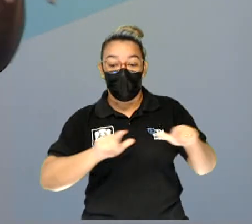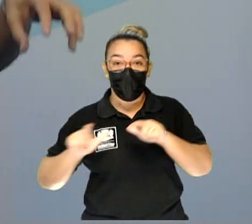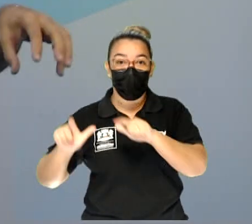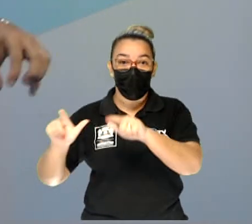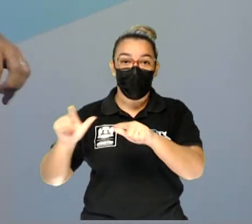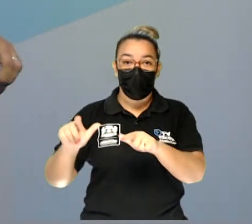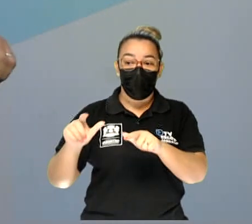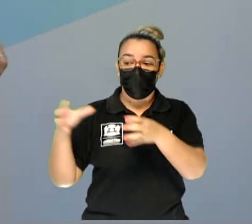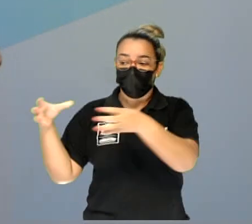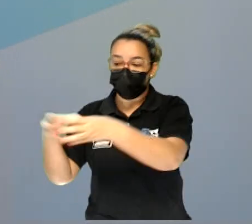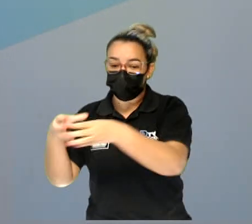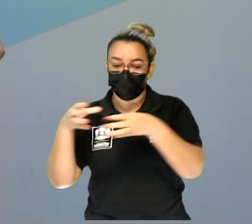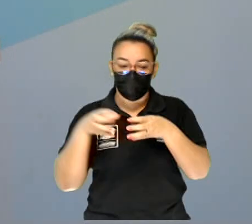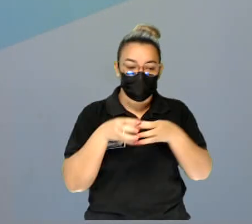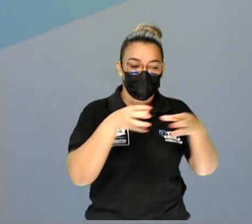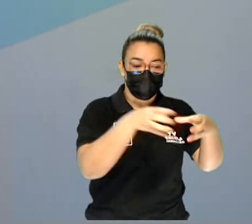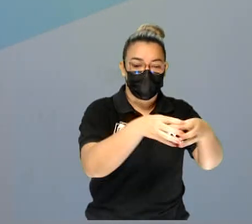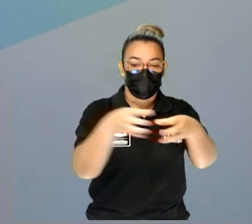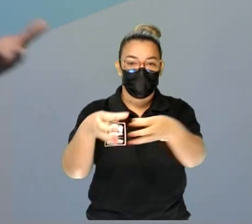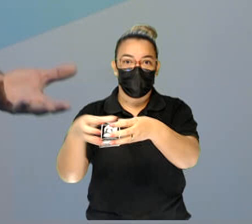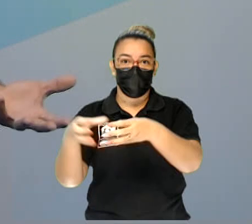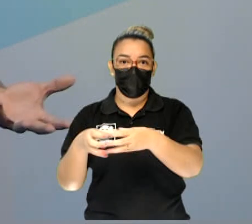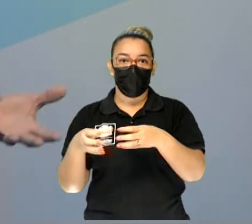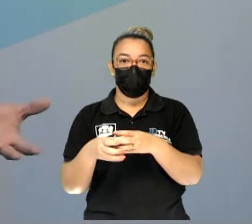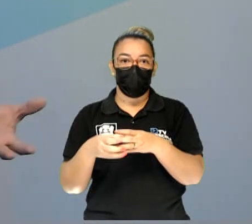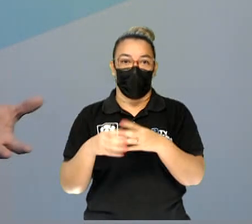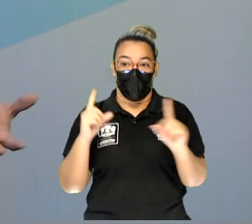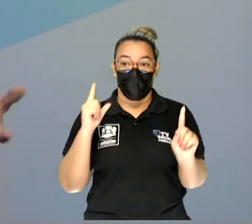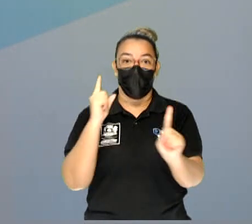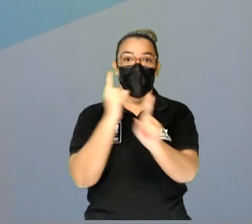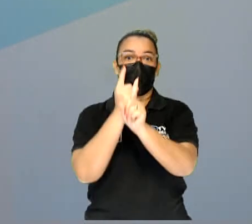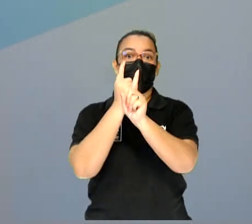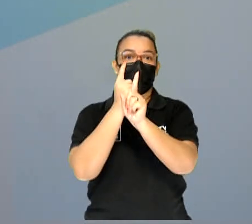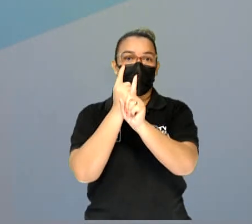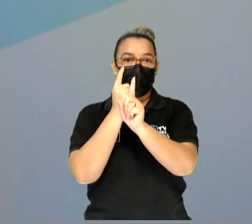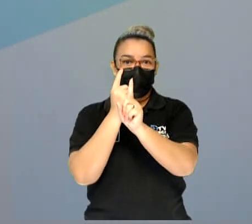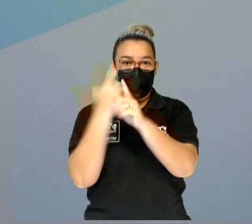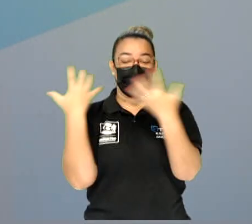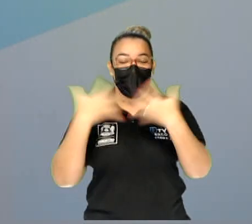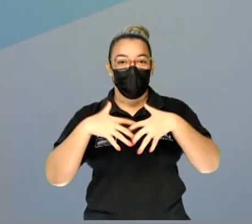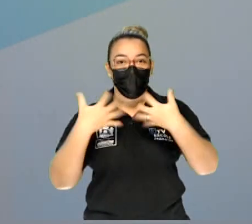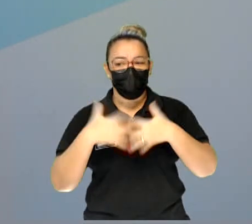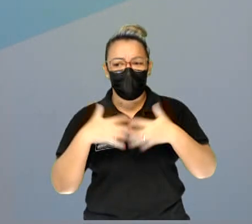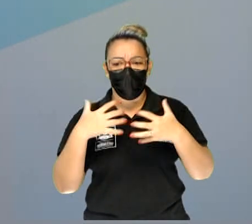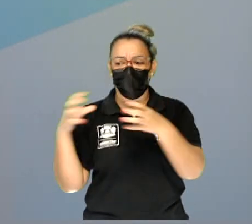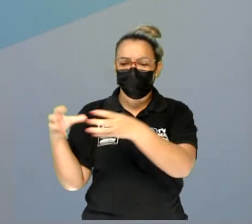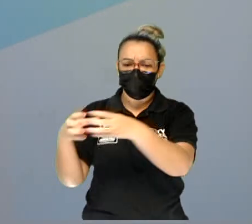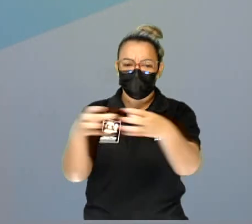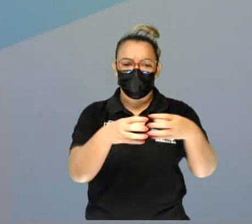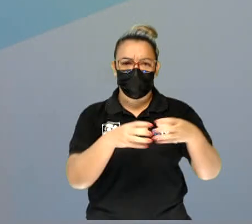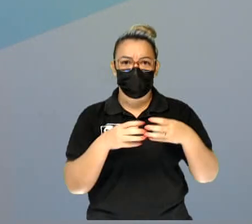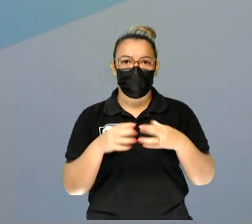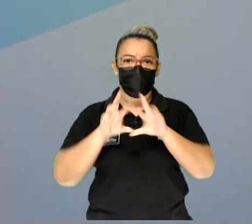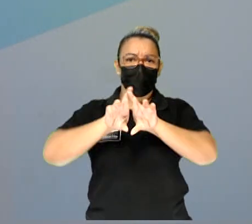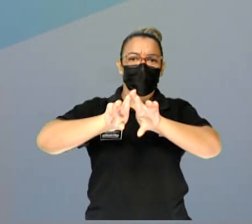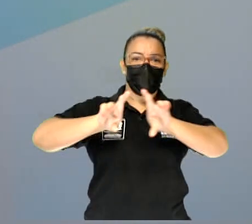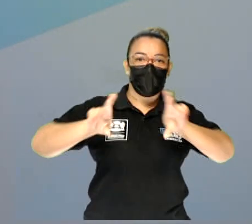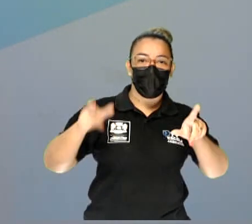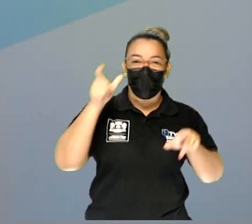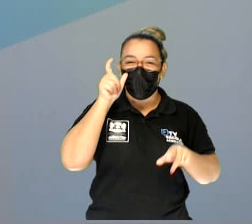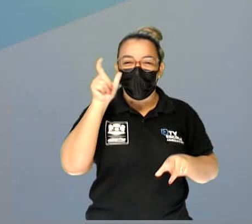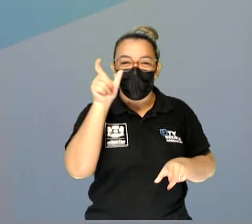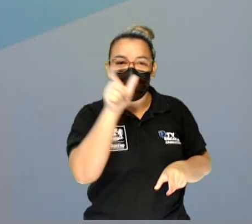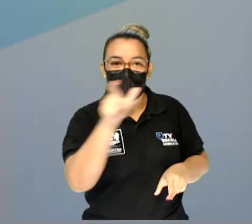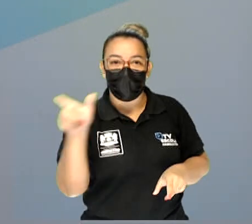e cada grupo começou a aparecer a sua própria liderança natural. E esses grupos diferentes, com seu interesse em comum, a expulsão